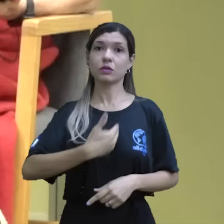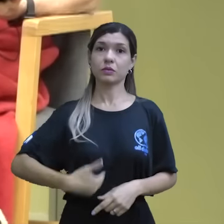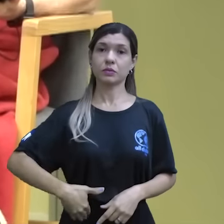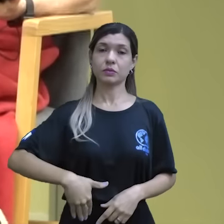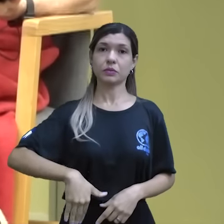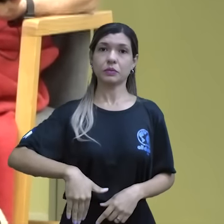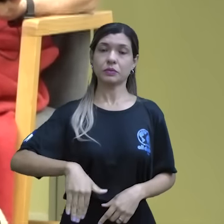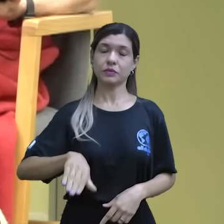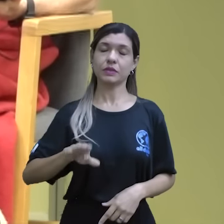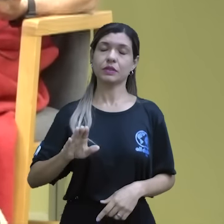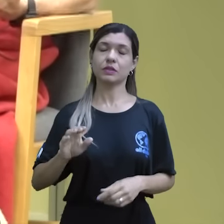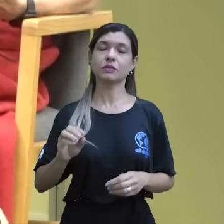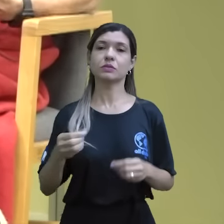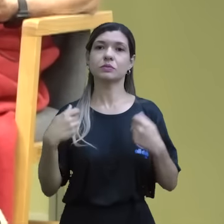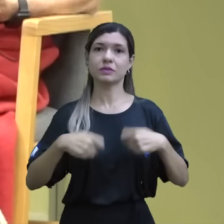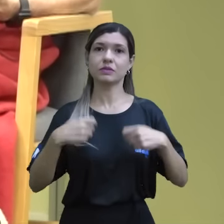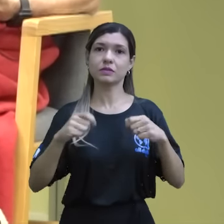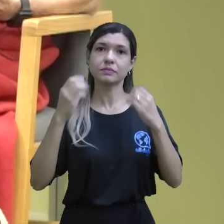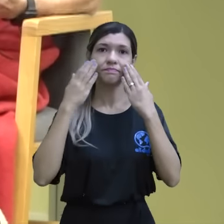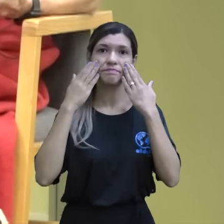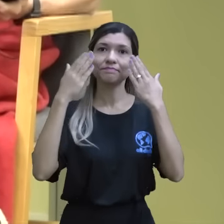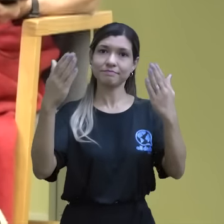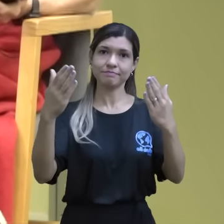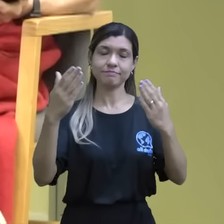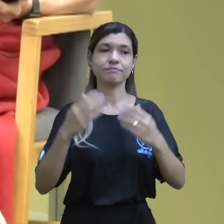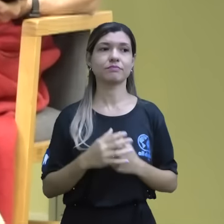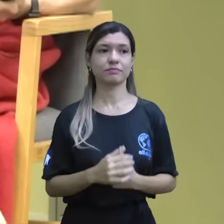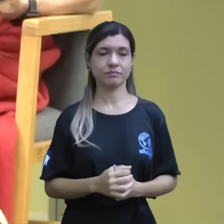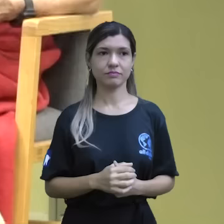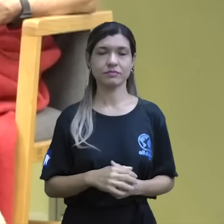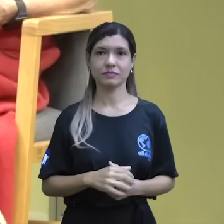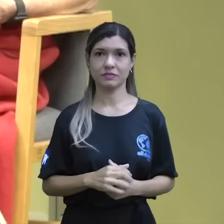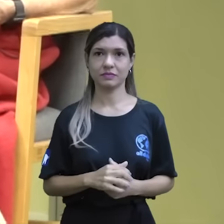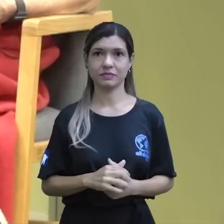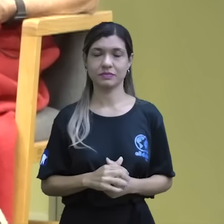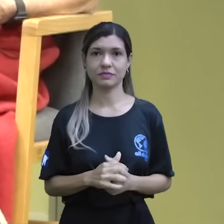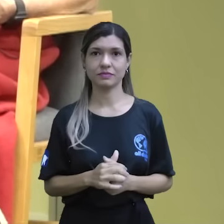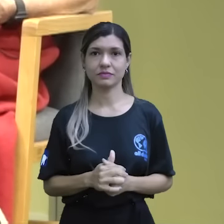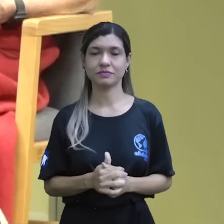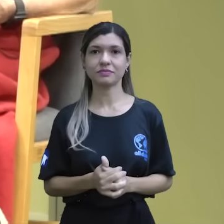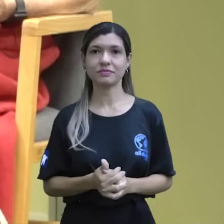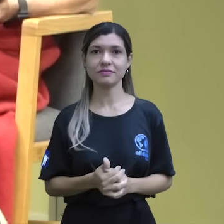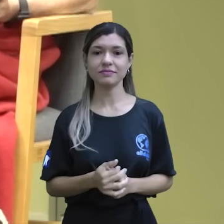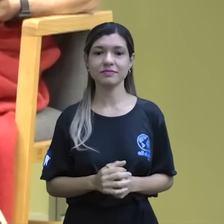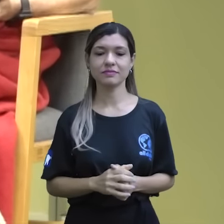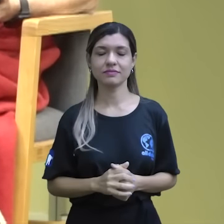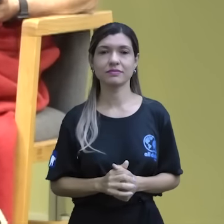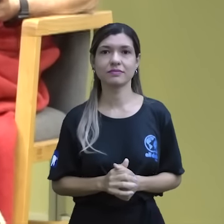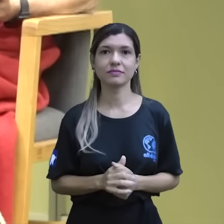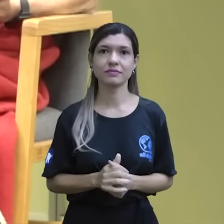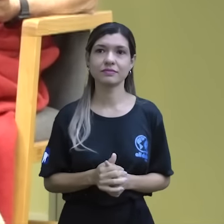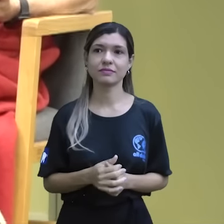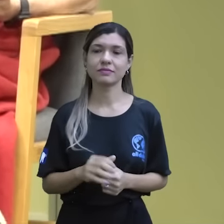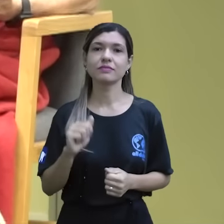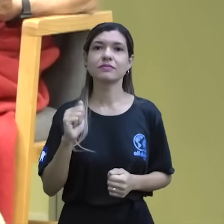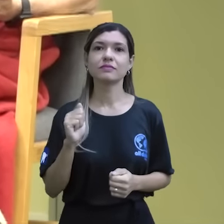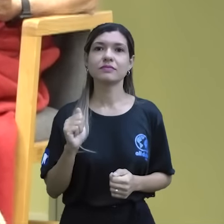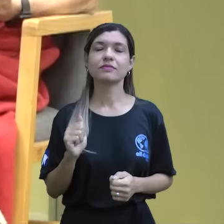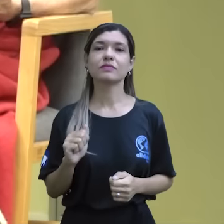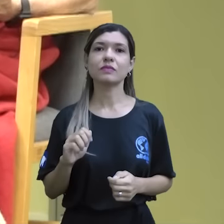Está bem estudado nos livros da Lília, e vem a eugenia, né? A eugenia de que ele já fala em algum